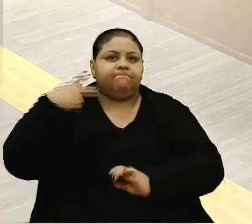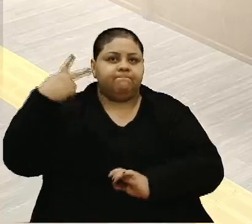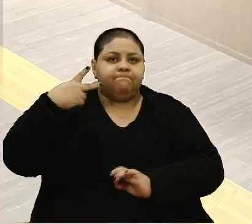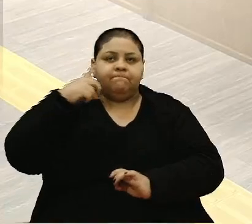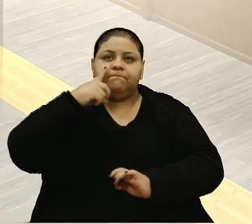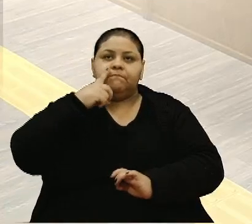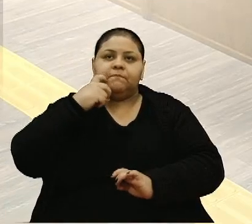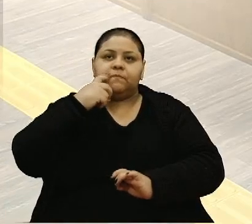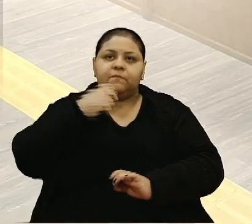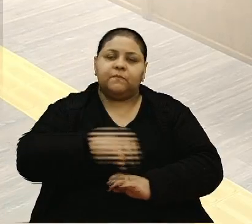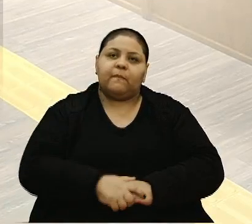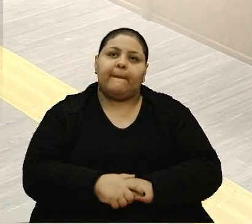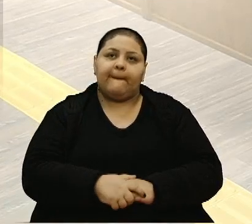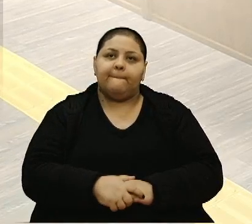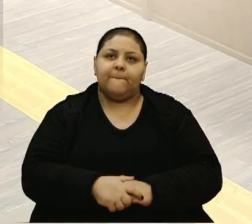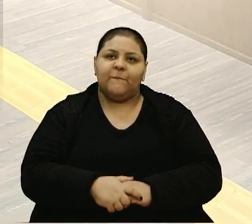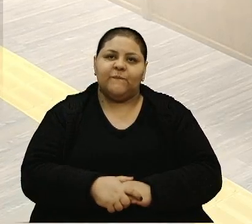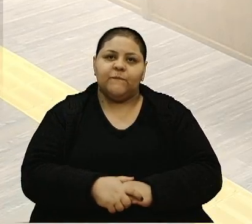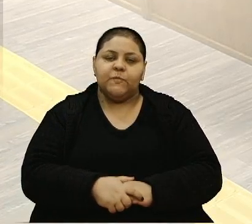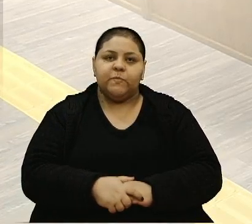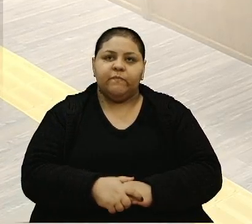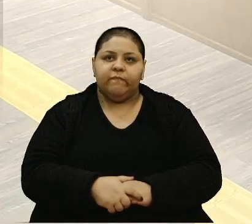Rose Frigeri.